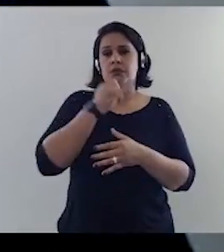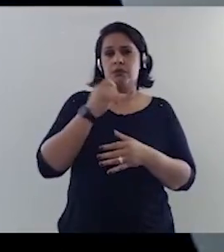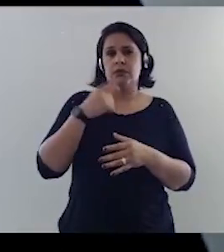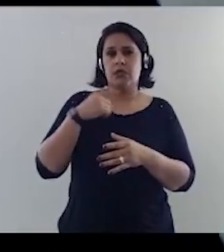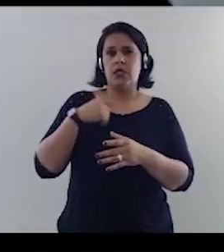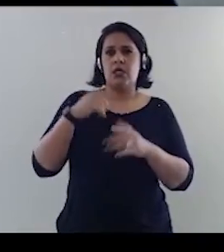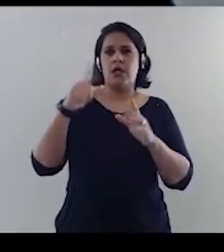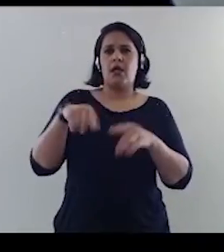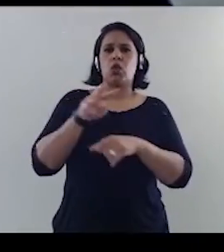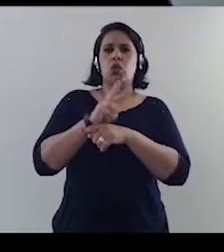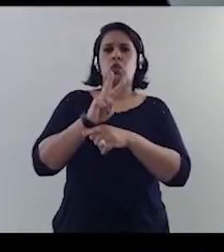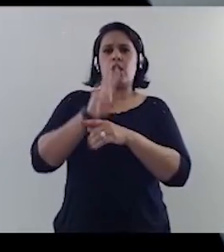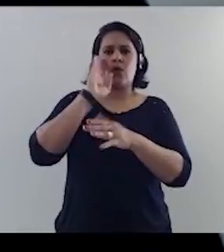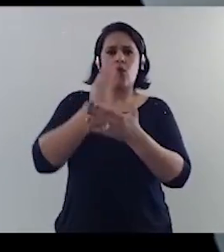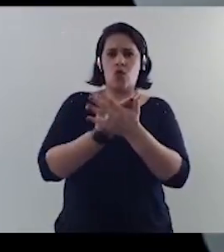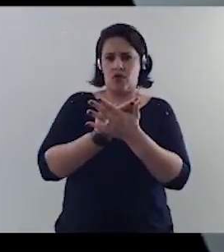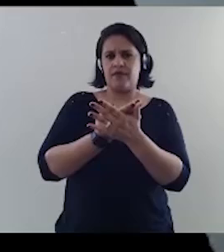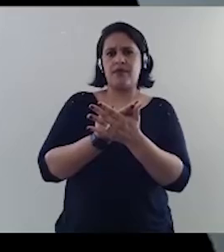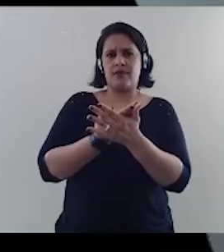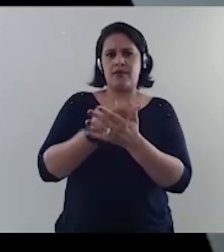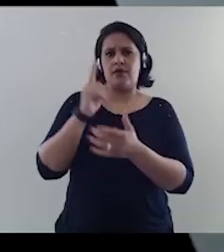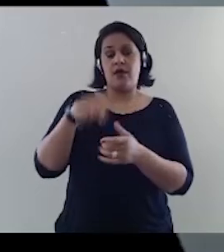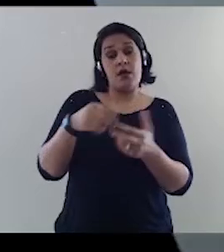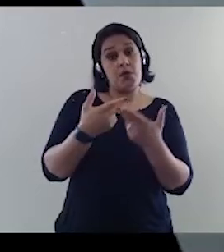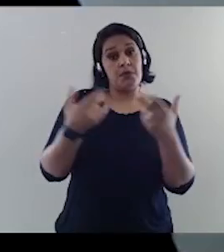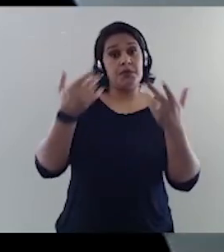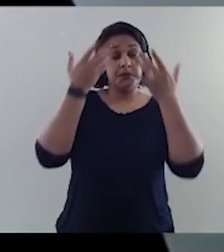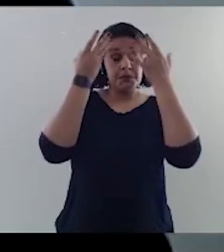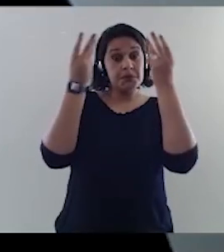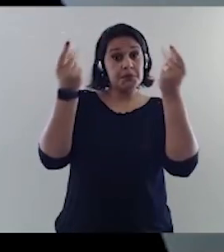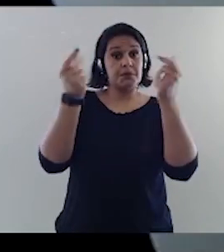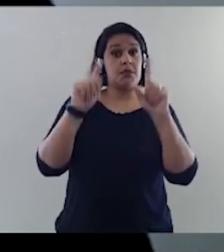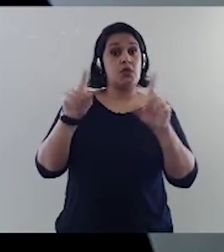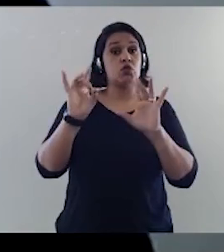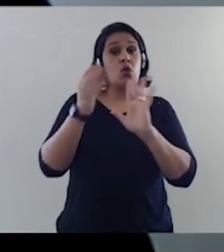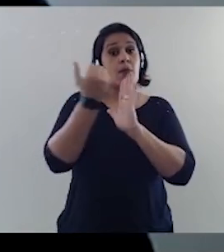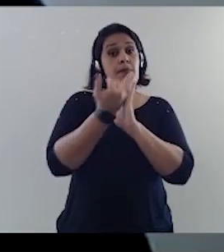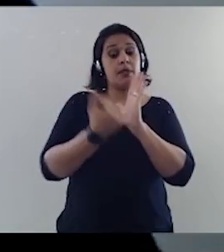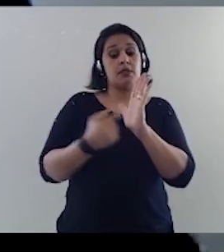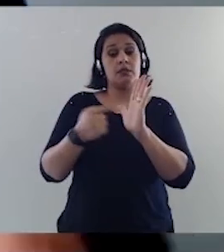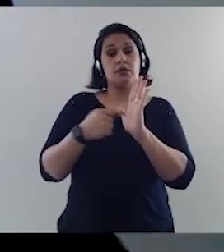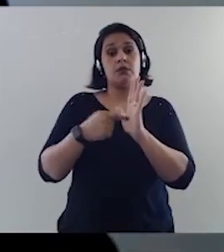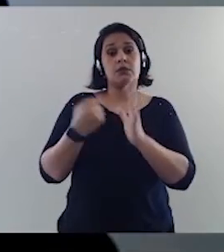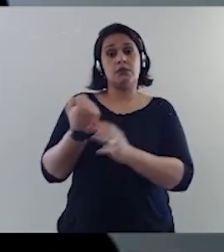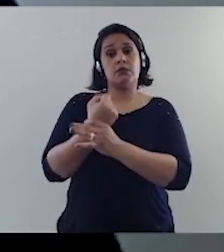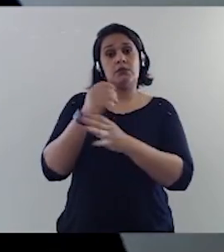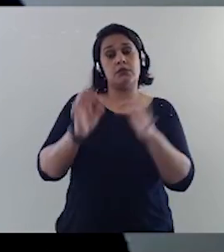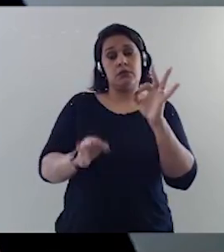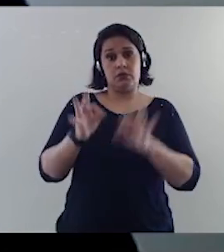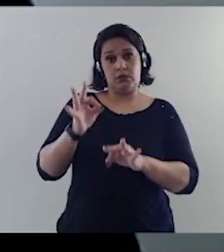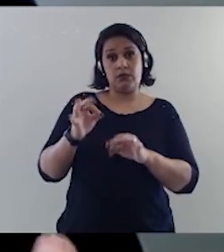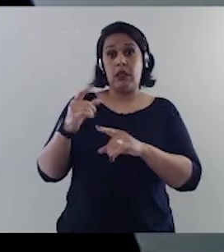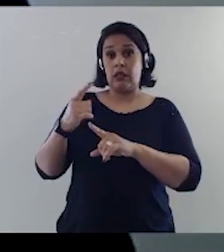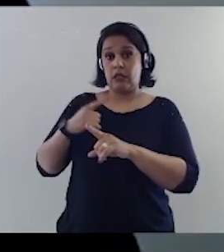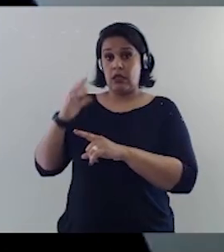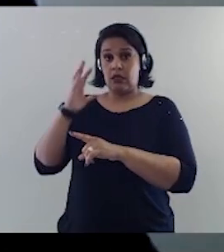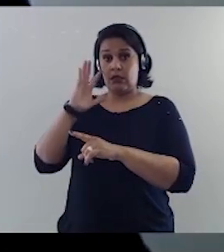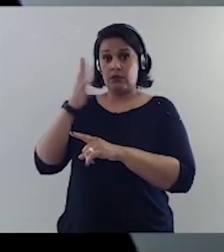da tutela da confiança, portanto, uma dimensão subjetiva do princípio da segurança jurídica, em que há um acórdão referencial,